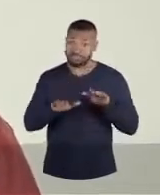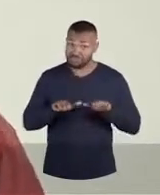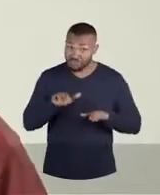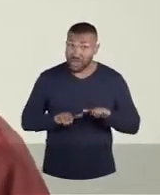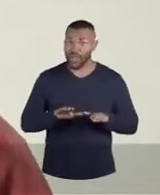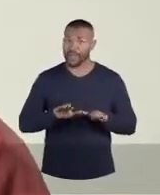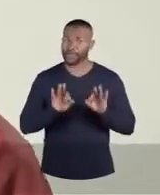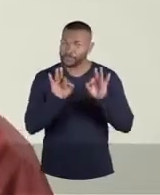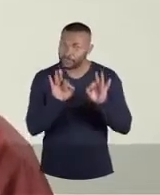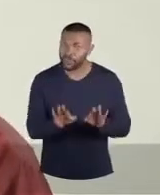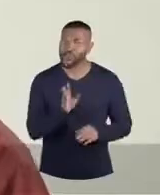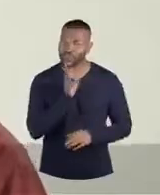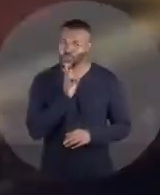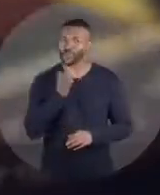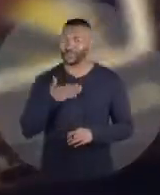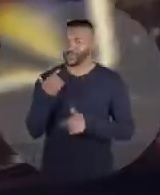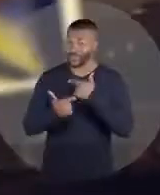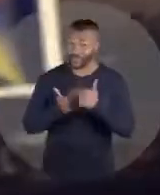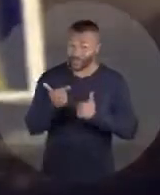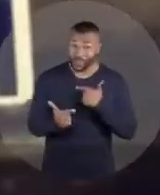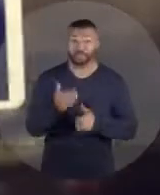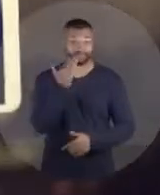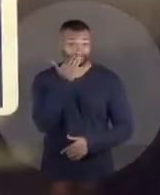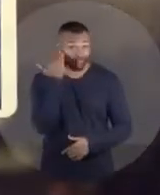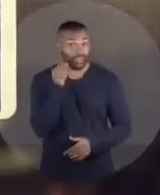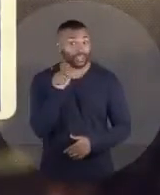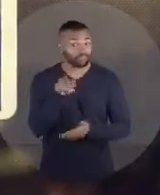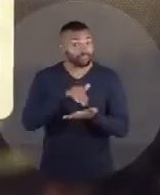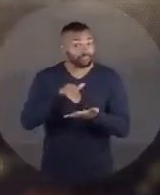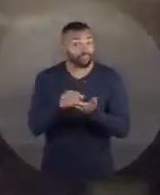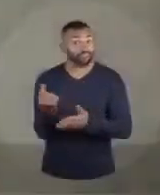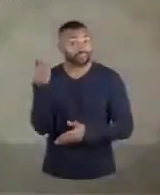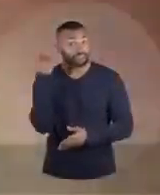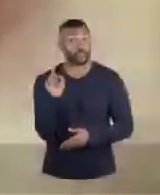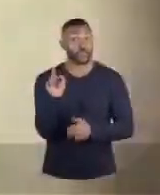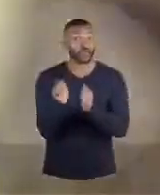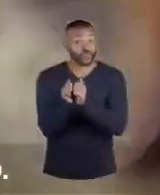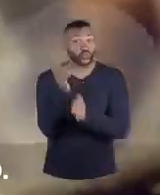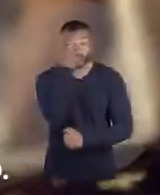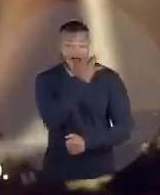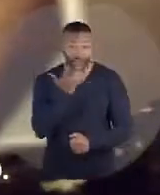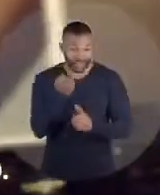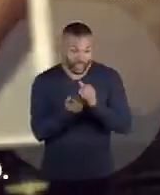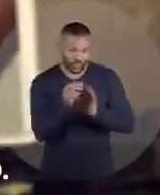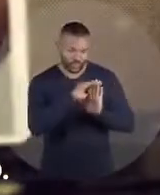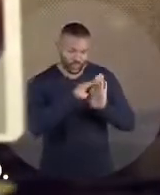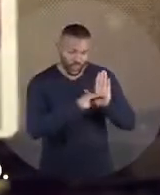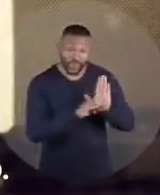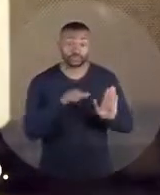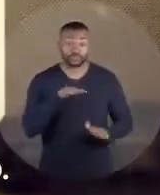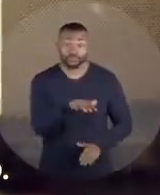conheça, mas com certeza conhece o meu trabalho. Dilmar Tato foi secretário de Marta e do Haddad. Criou programas